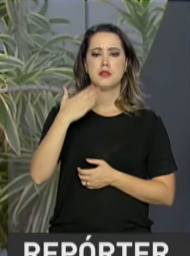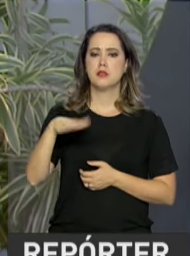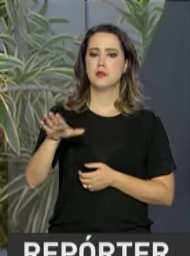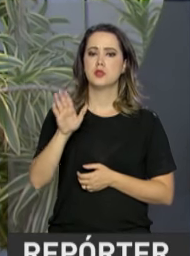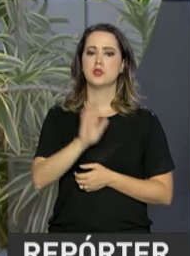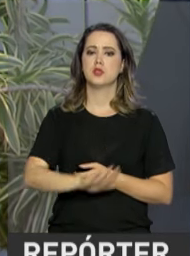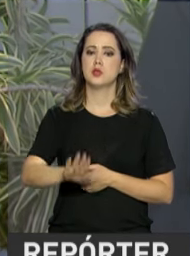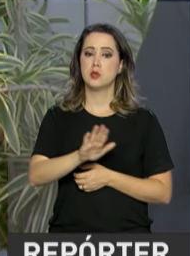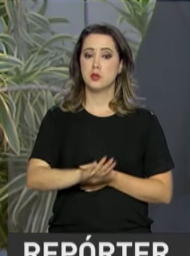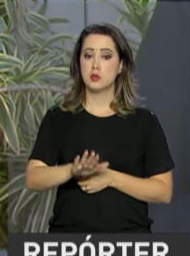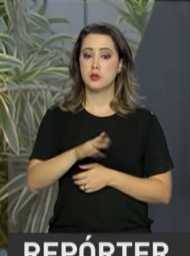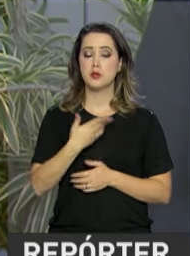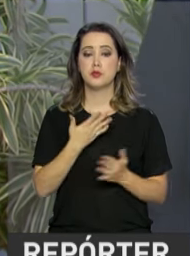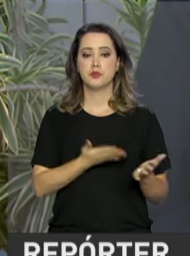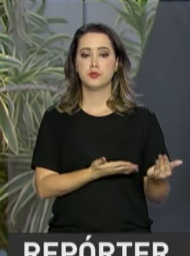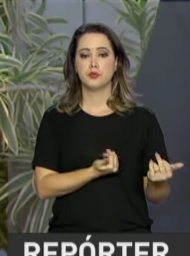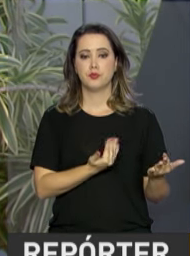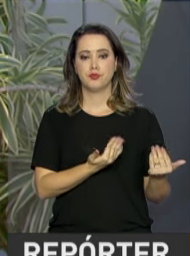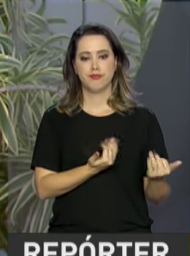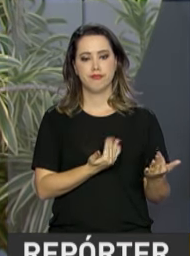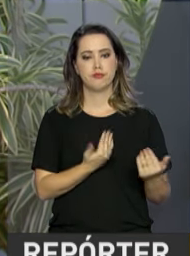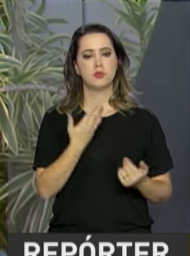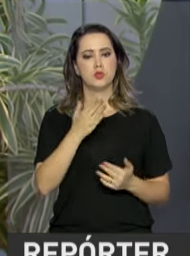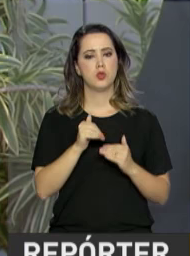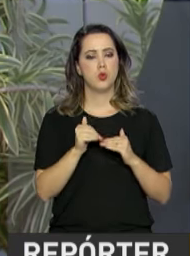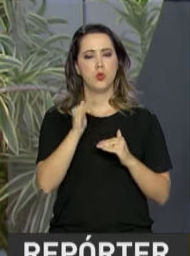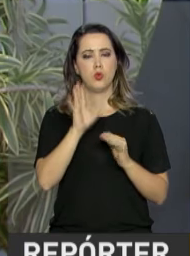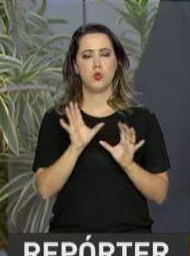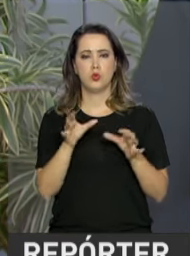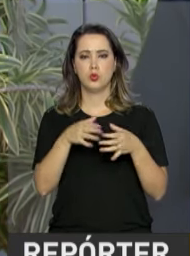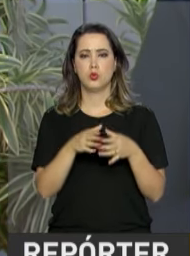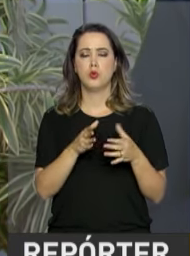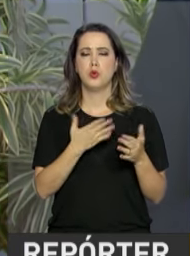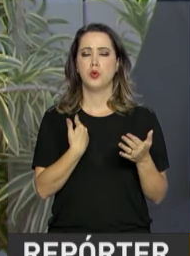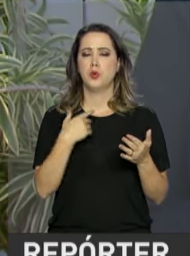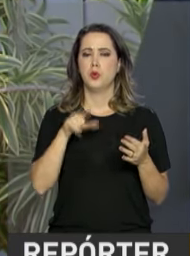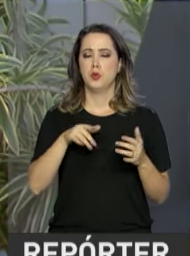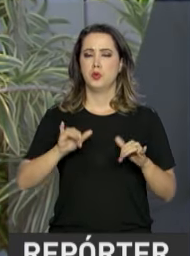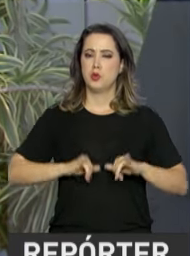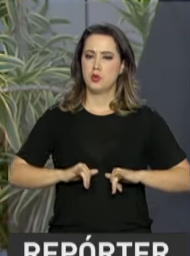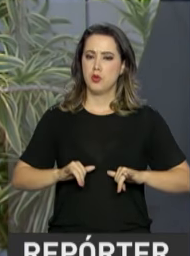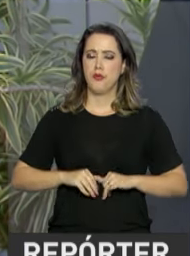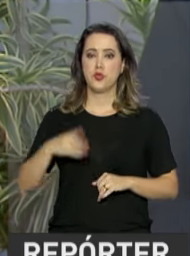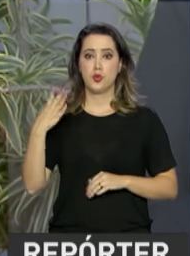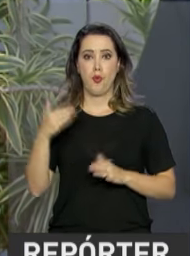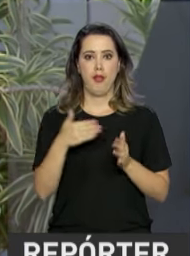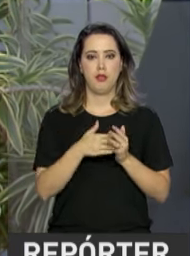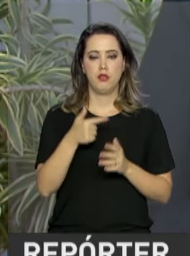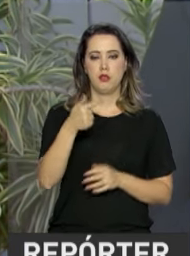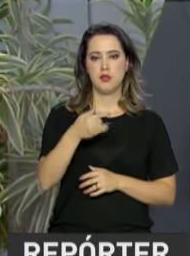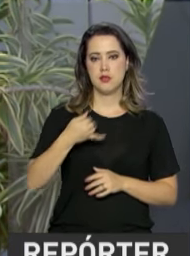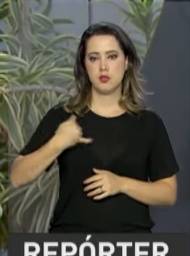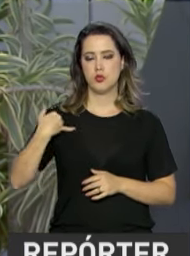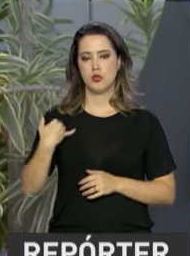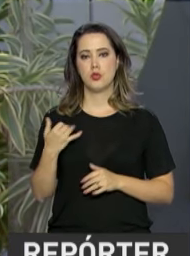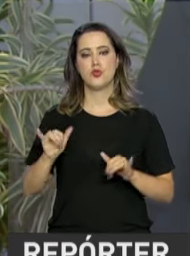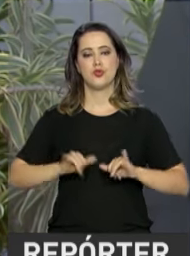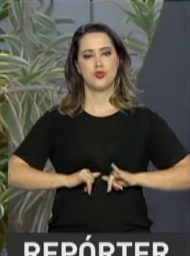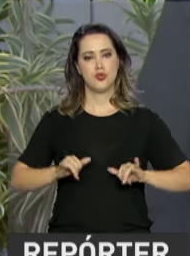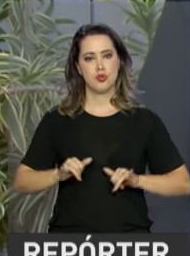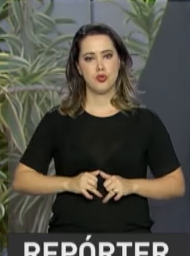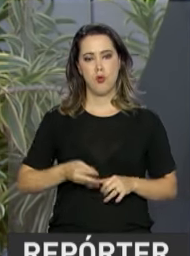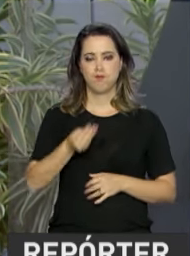são de violações contra crianças e adolescentes. A maioria das vítimas tem entre 4 e 7 anos de idade e sofrem principalmente